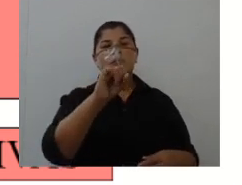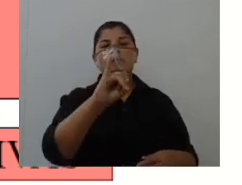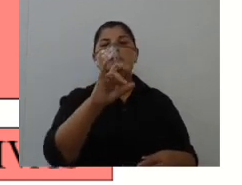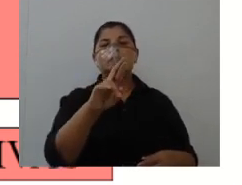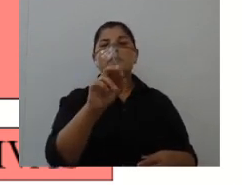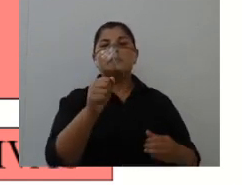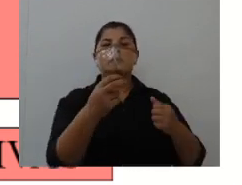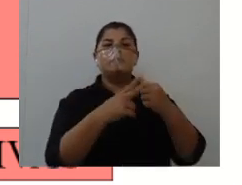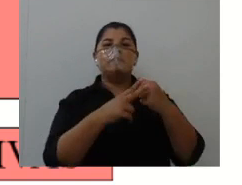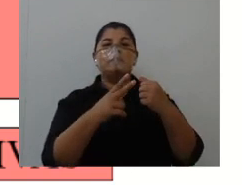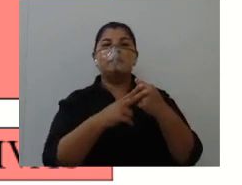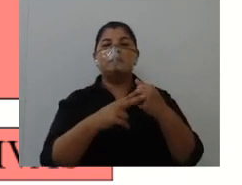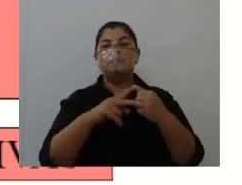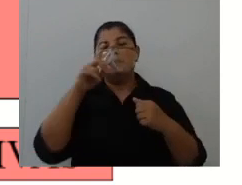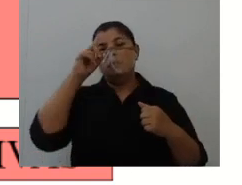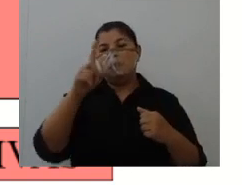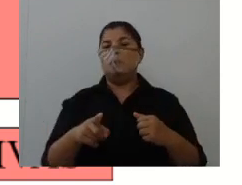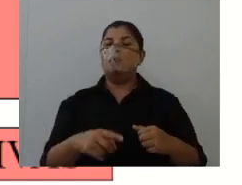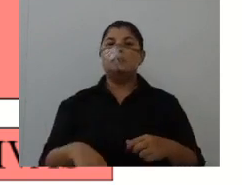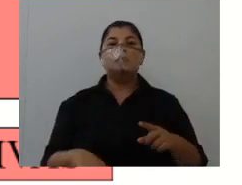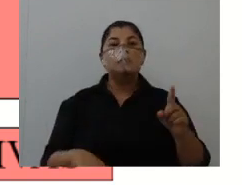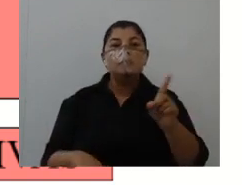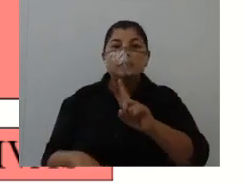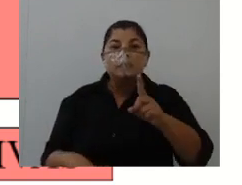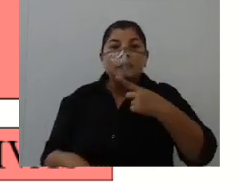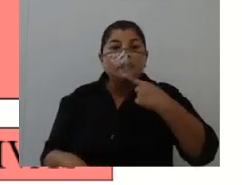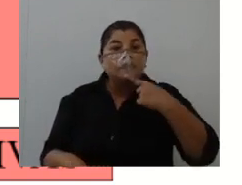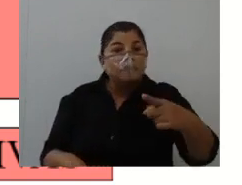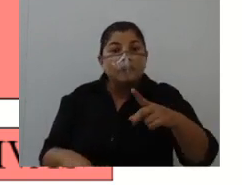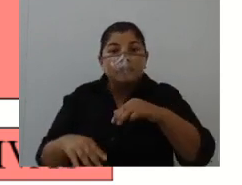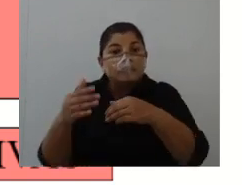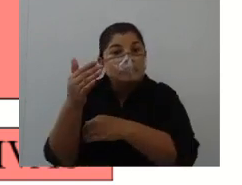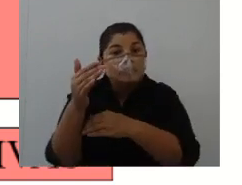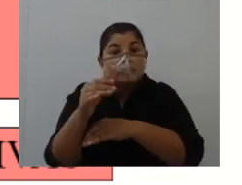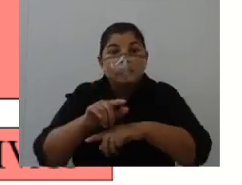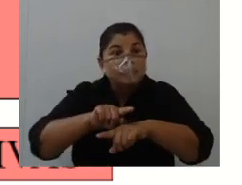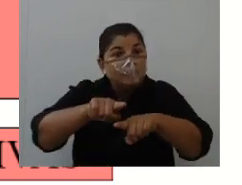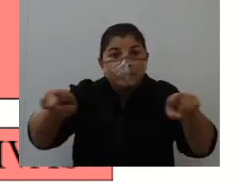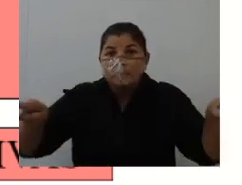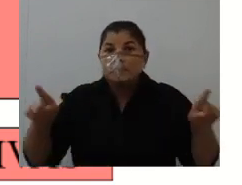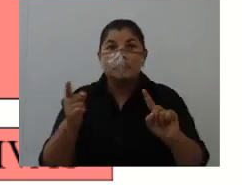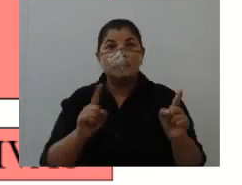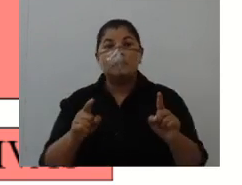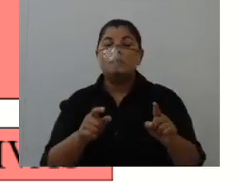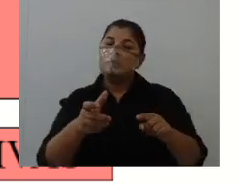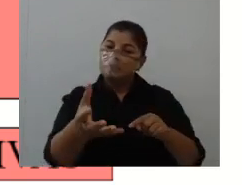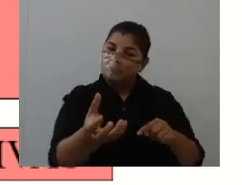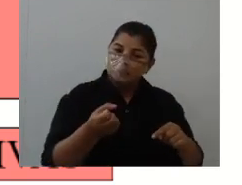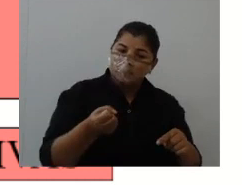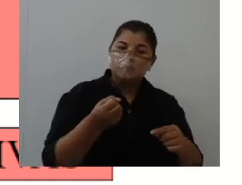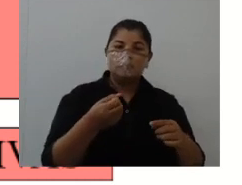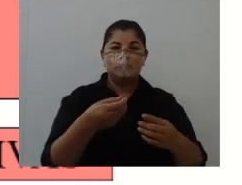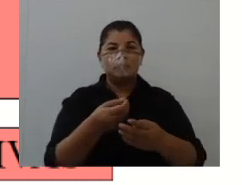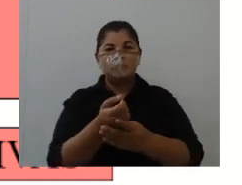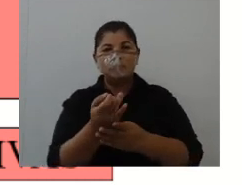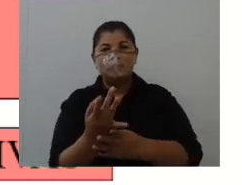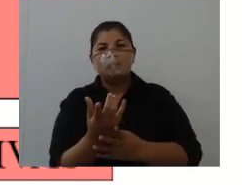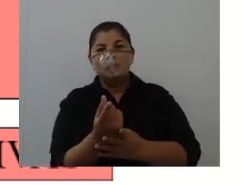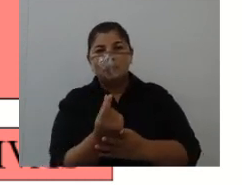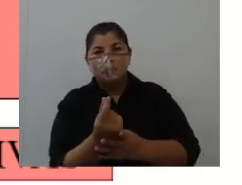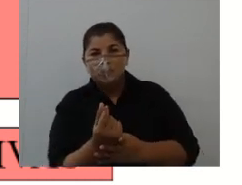Não diga sua senha a ninguém, conte as notas, retire as notas. Isso aí é um exemplo de